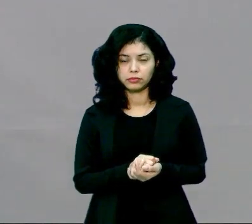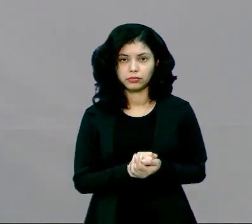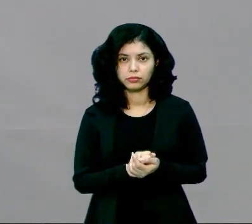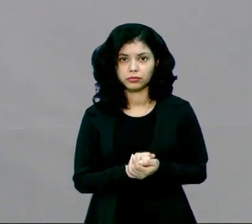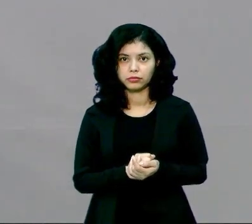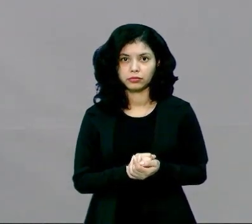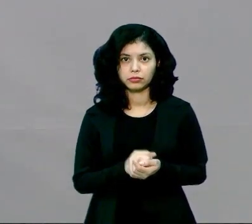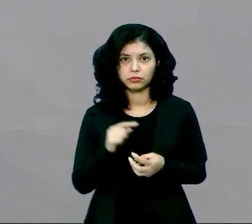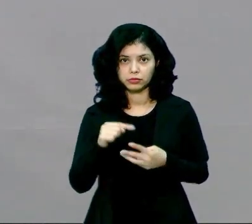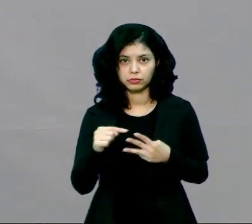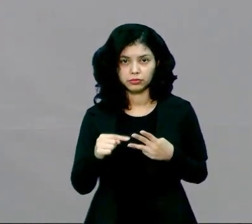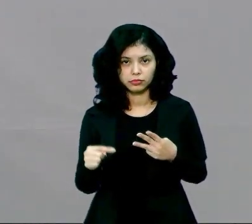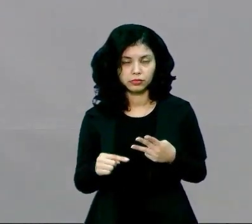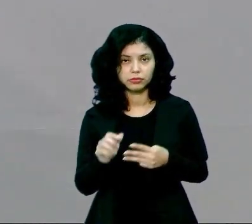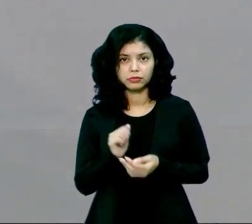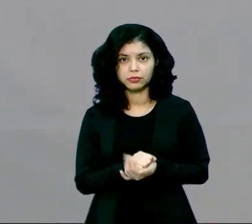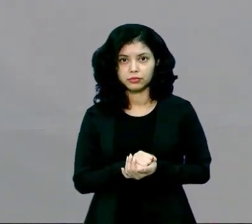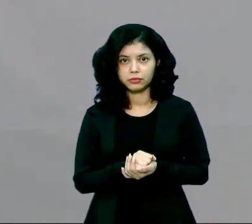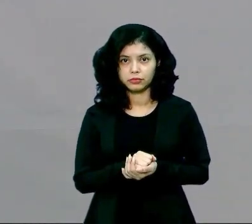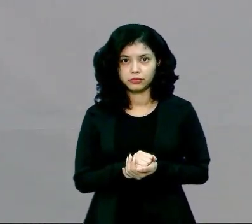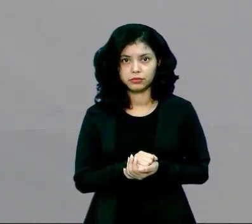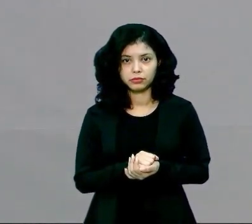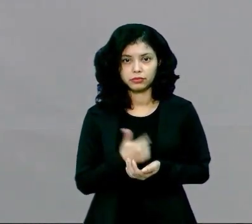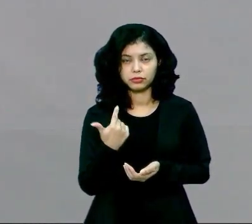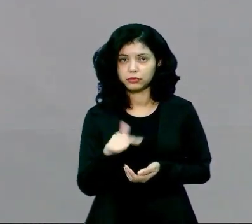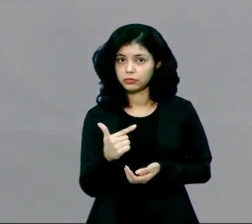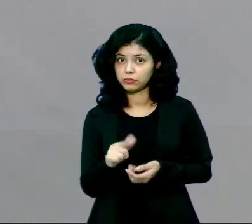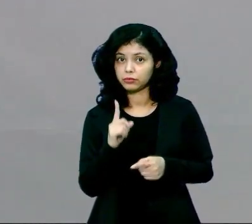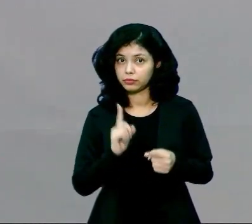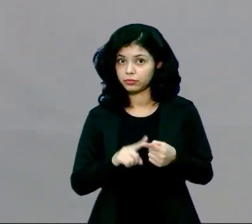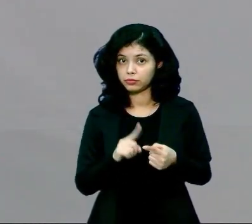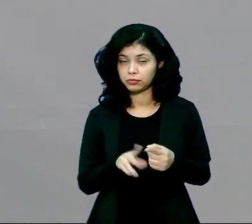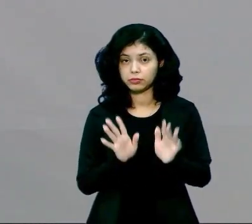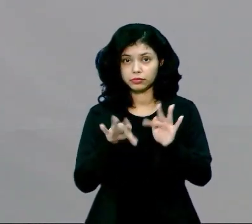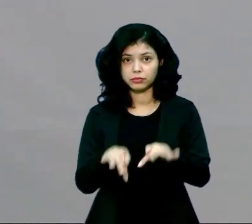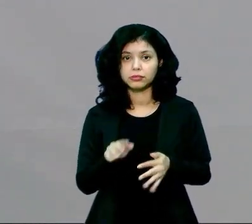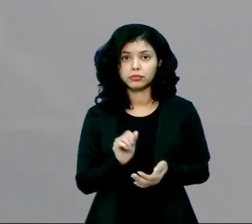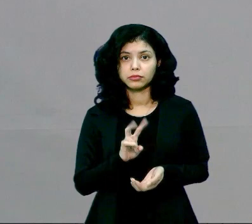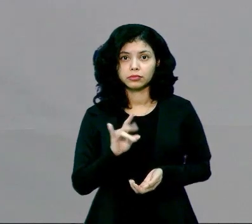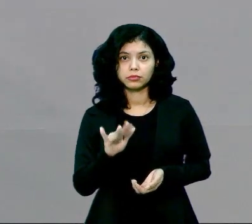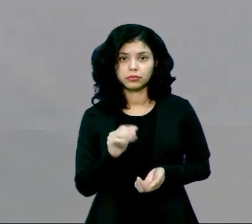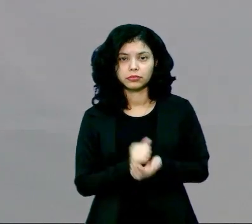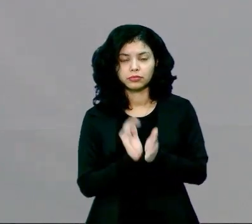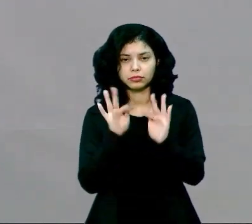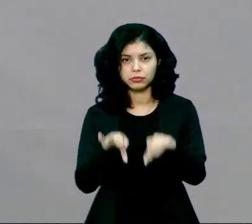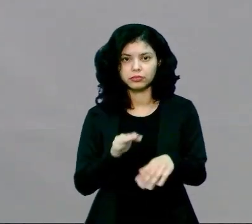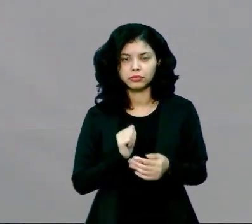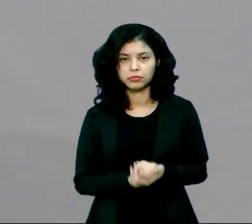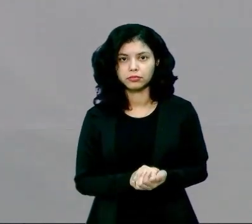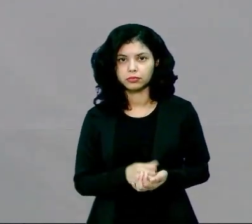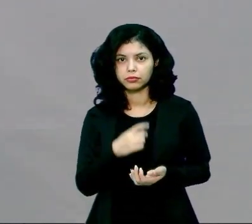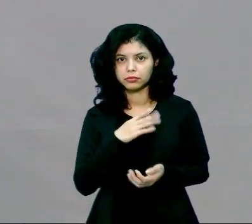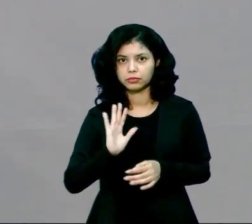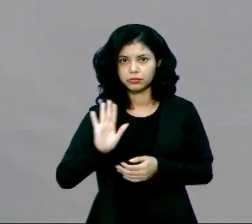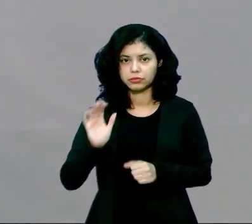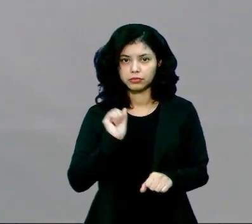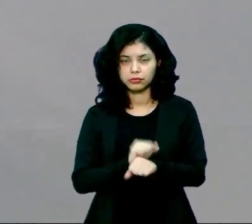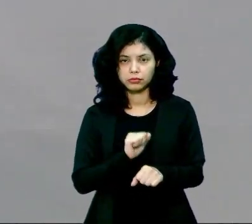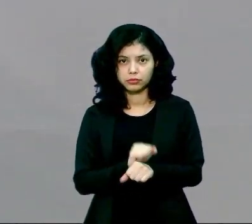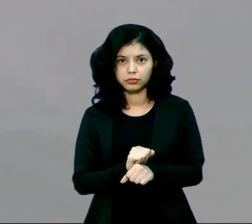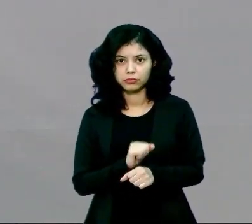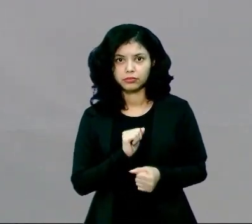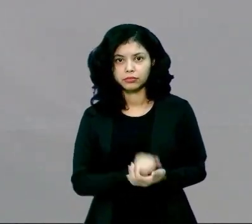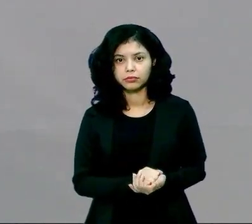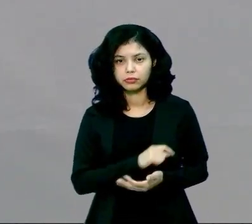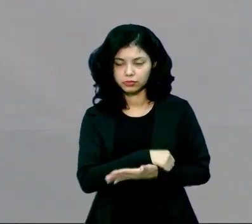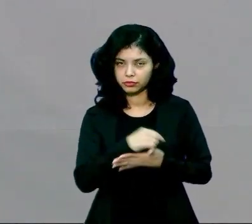três partes, tá? Então, não é porque o fim vem no começo, o começo vem no fim, que ela deixa de ter esses elementos, né? Ela tem